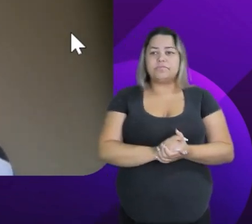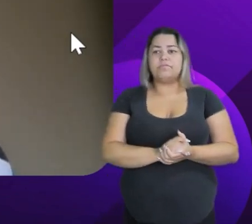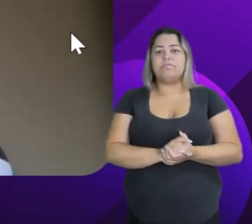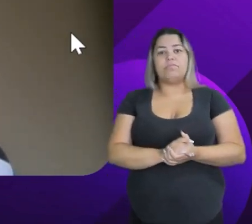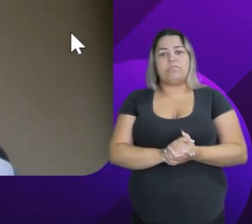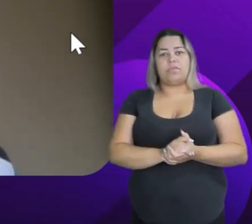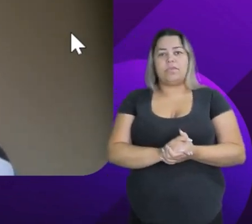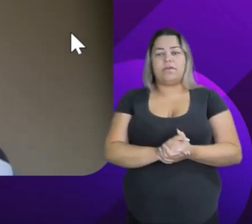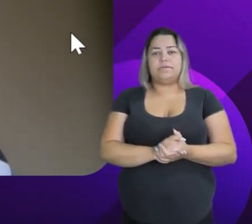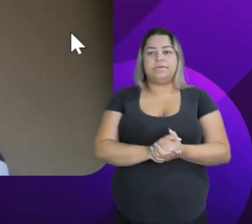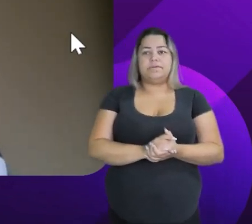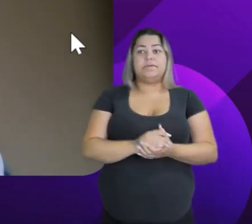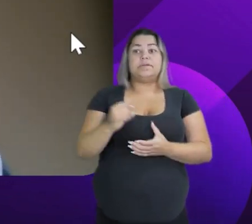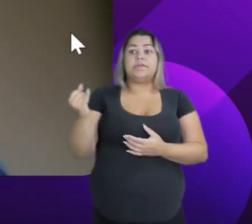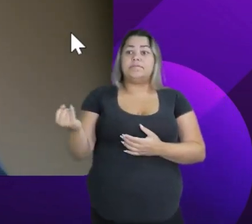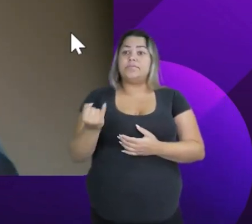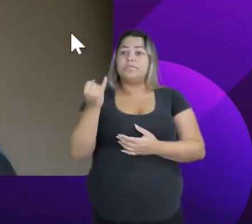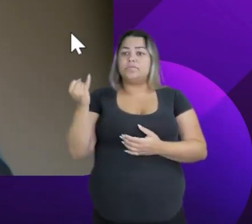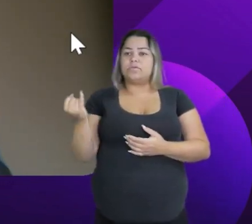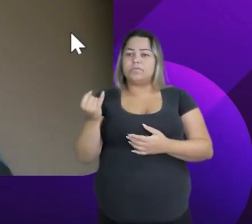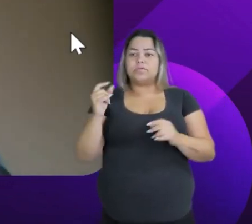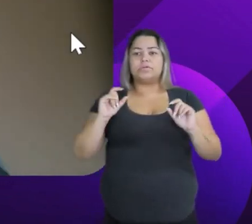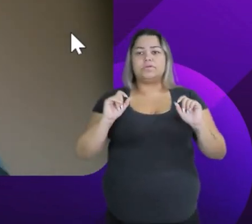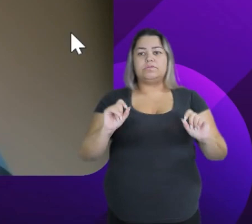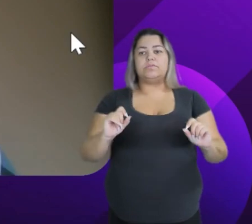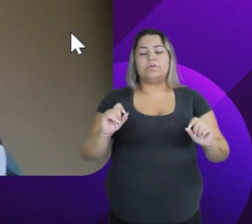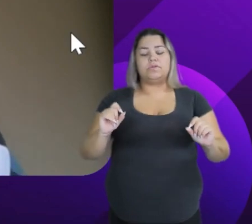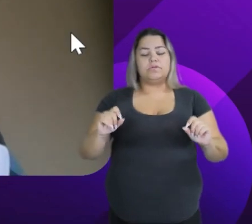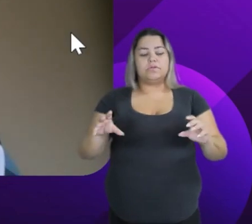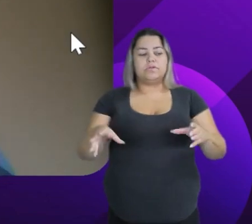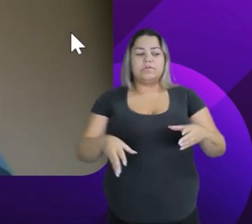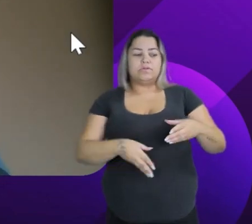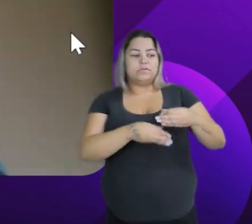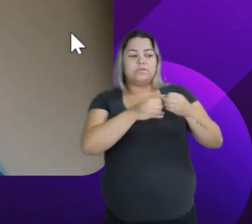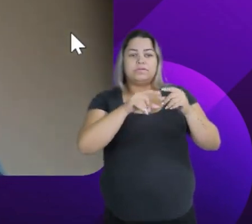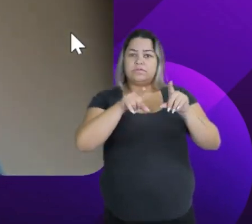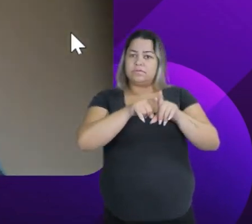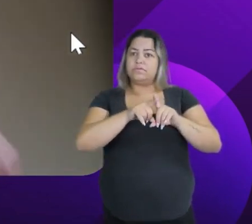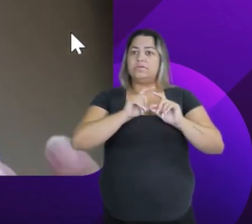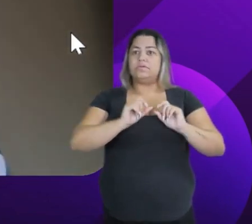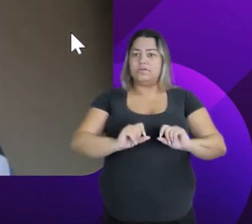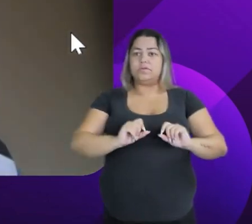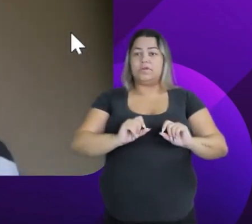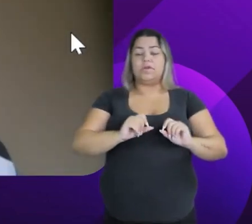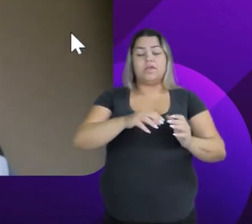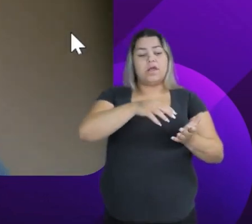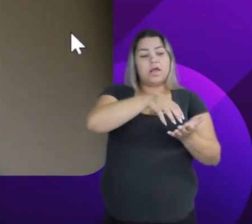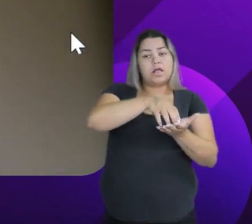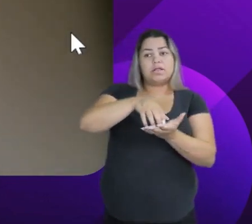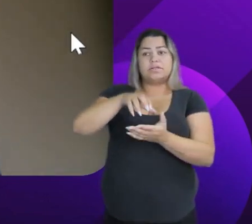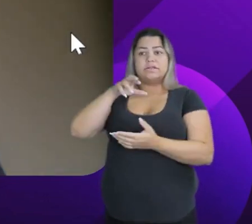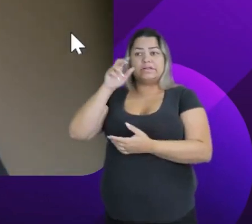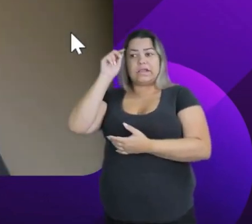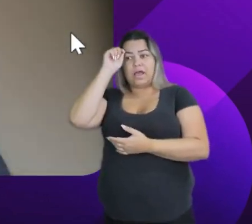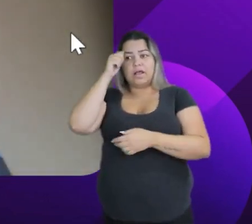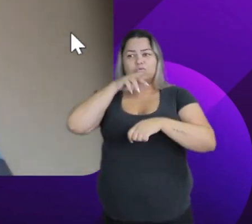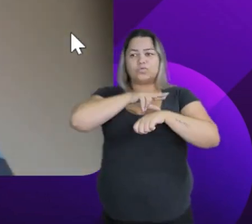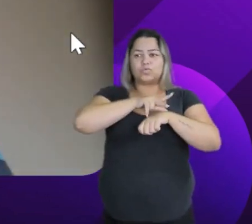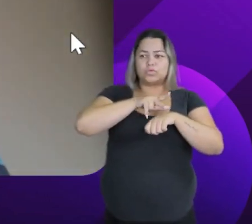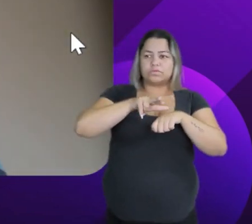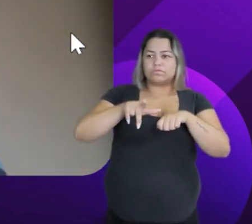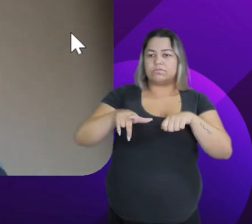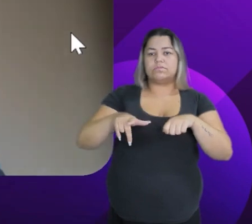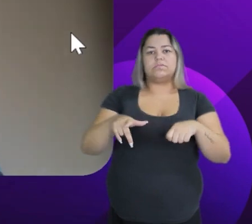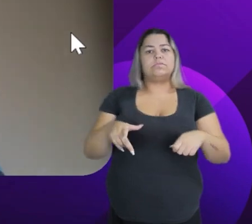é muito importante e eu trago muito essa questão da intersetorialidade, da raça, do gênero, da